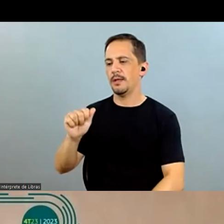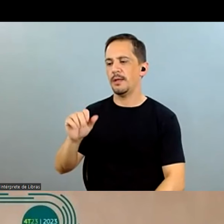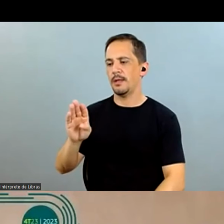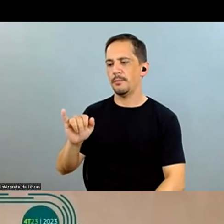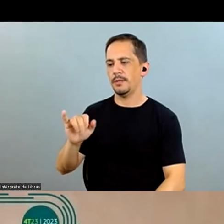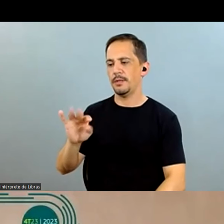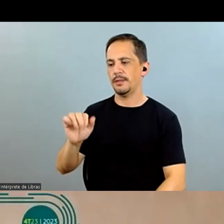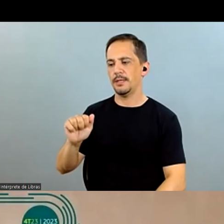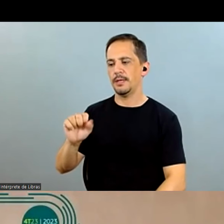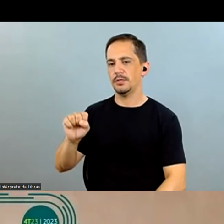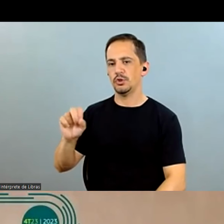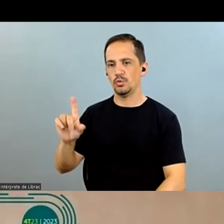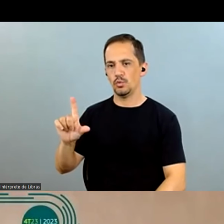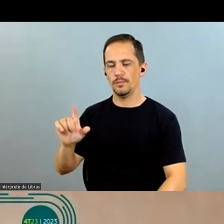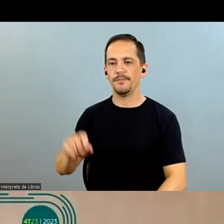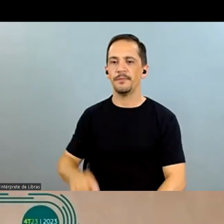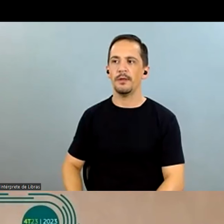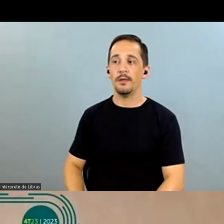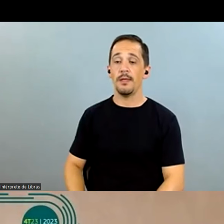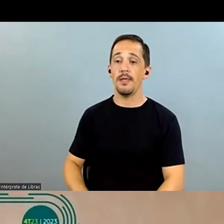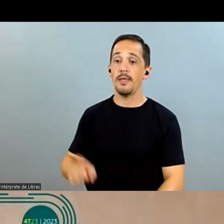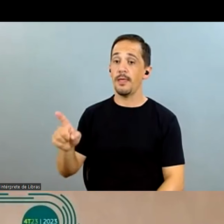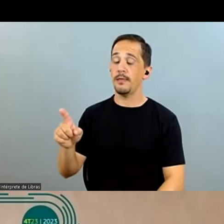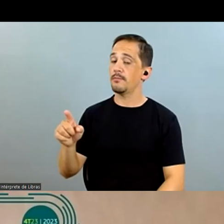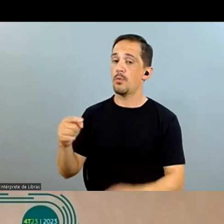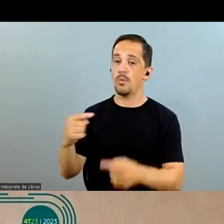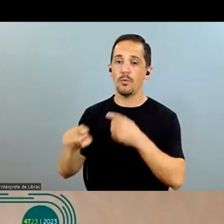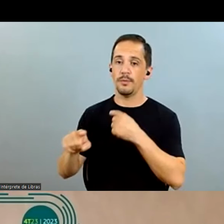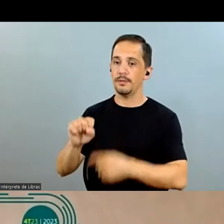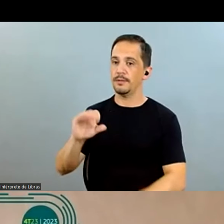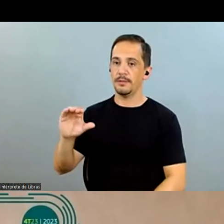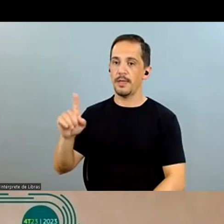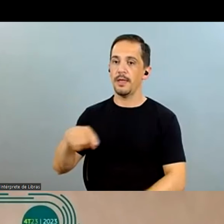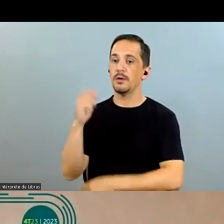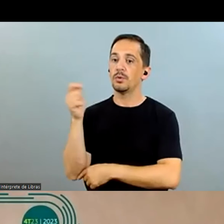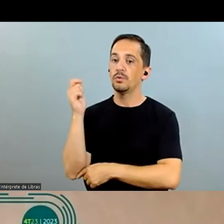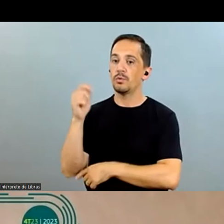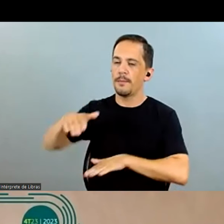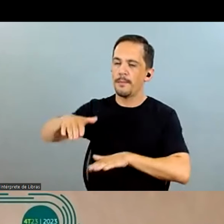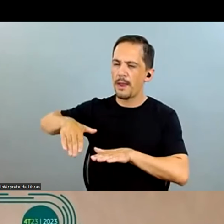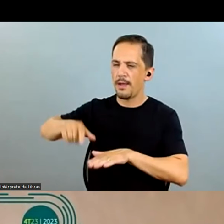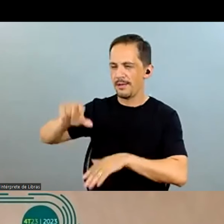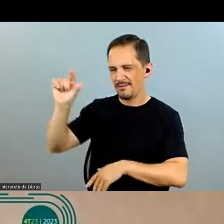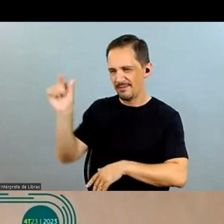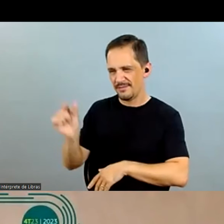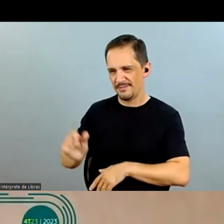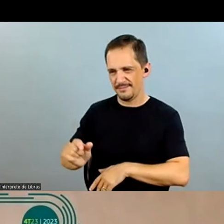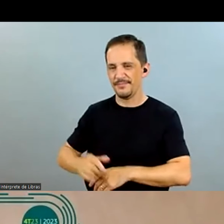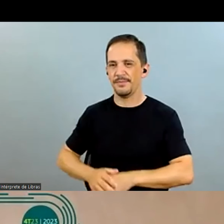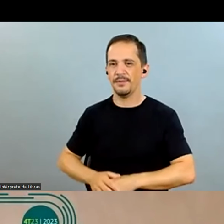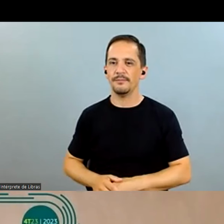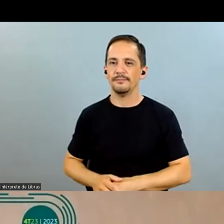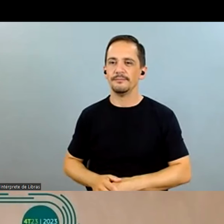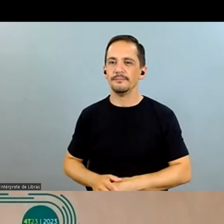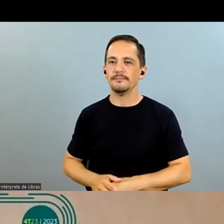no litoral de Santa Catarina né é o litoral do Rio Grande do Sul er ativo eh eh que era para